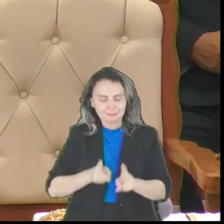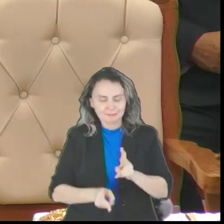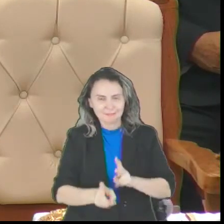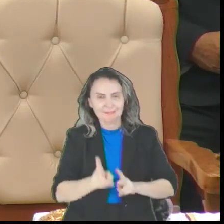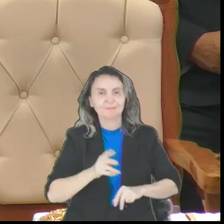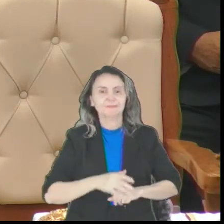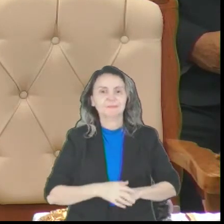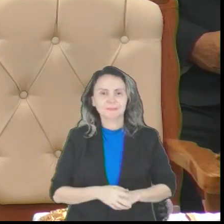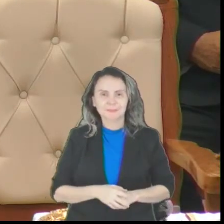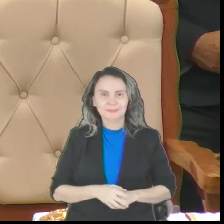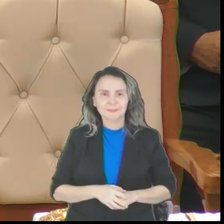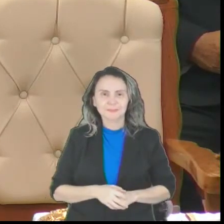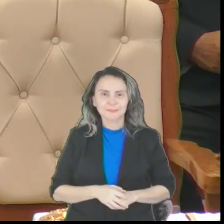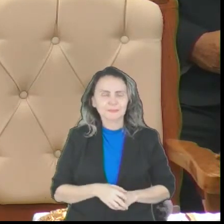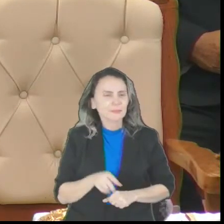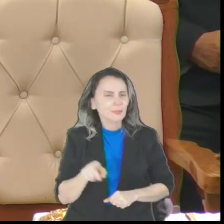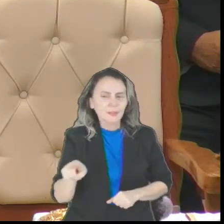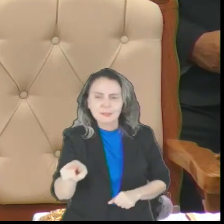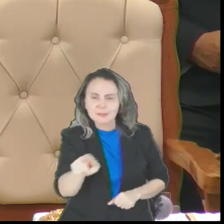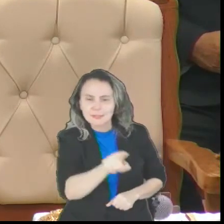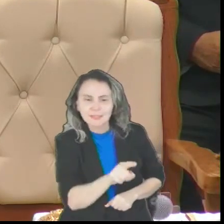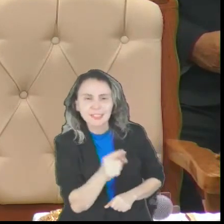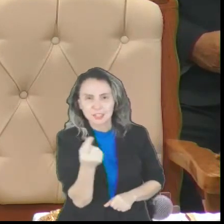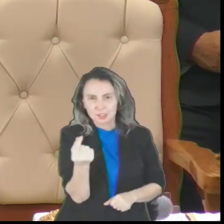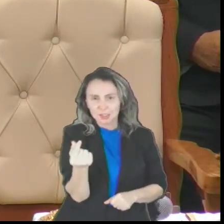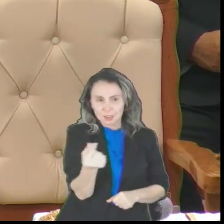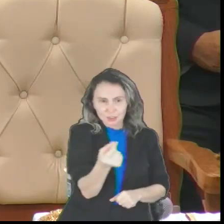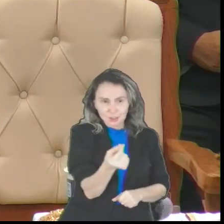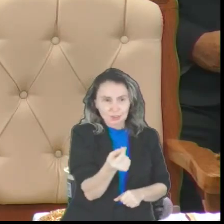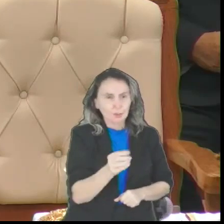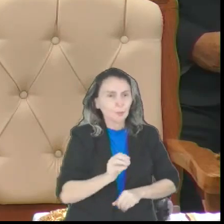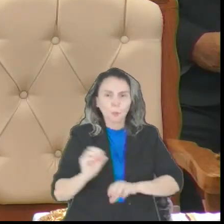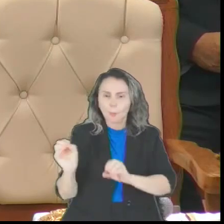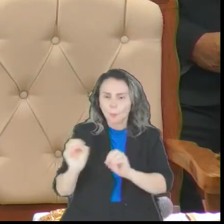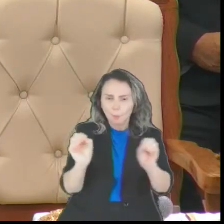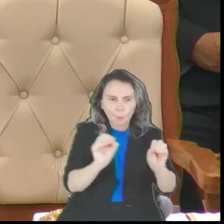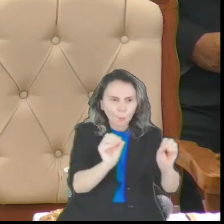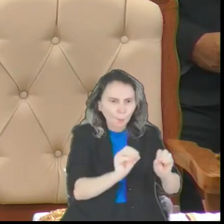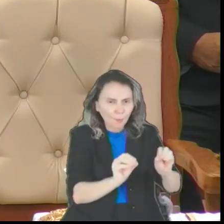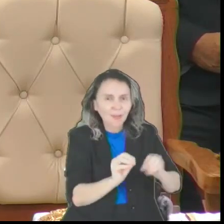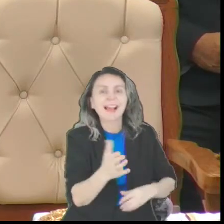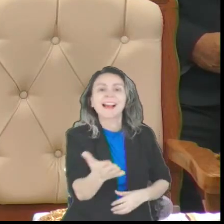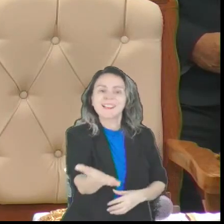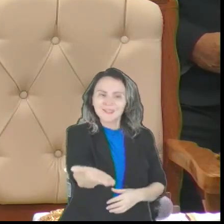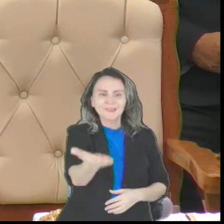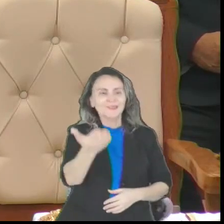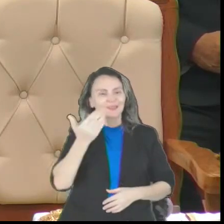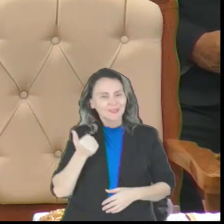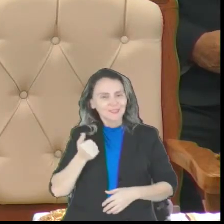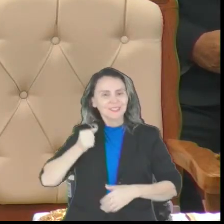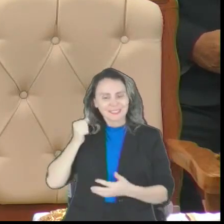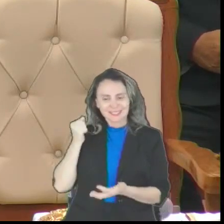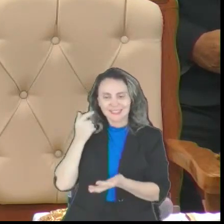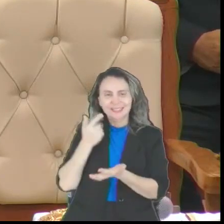E os que não tendes dinheiro, vinde, comprai e